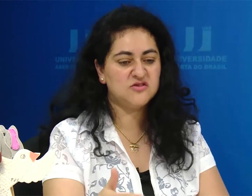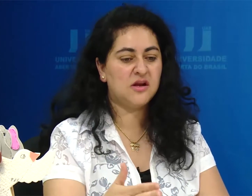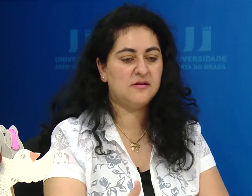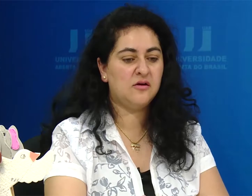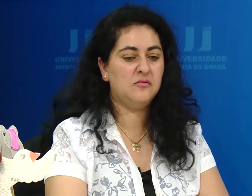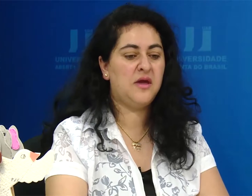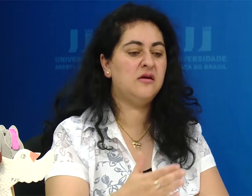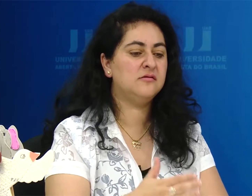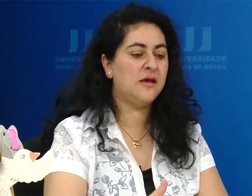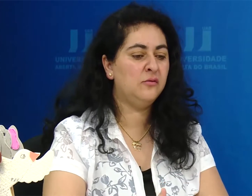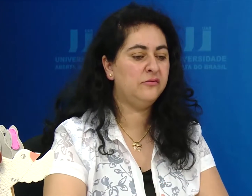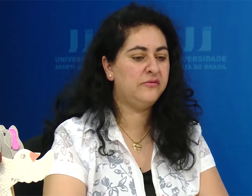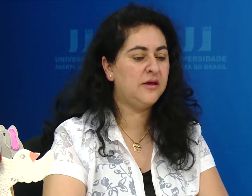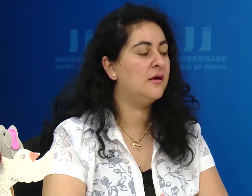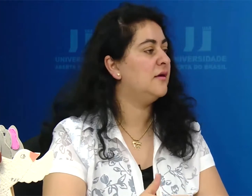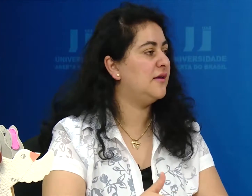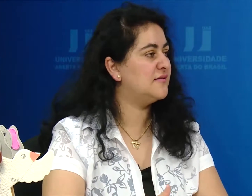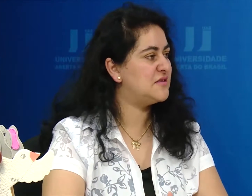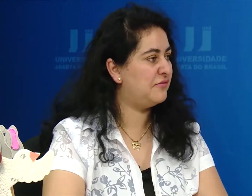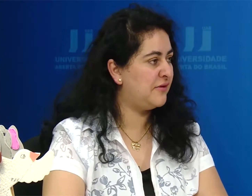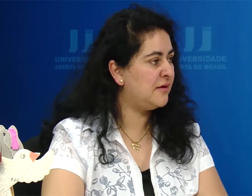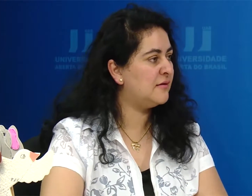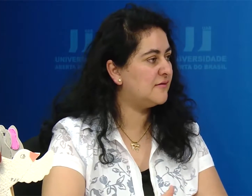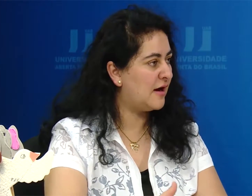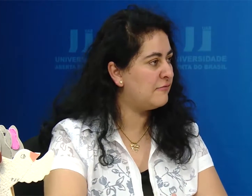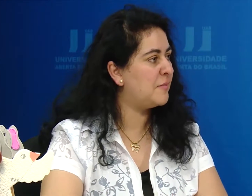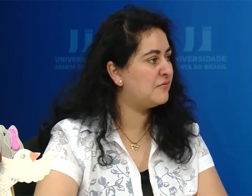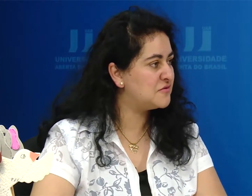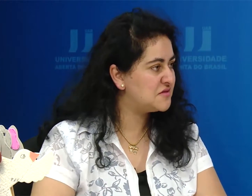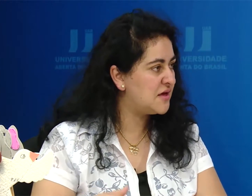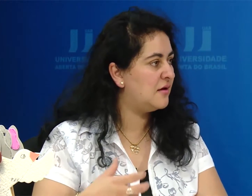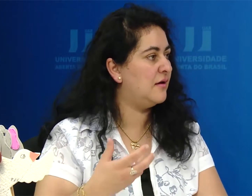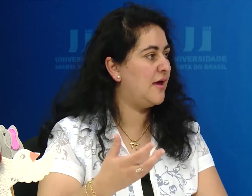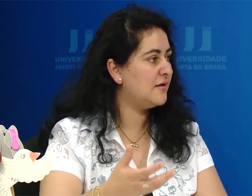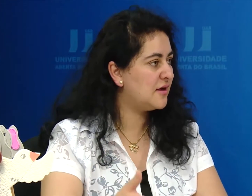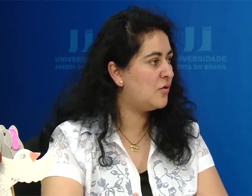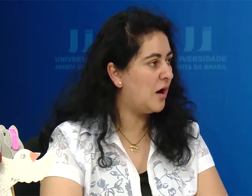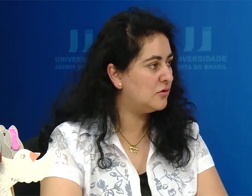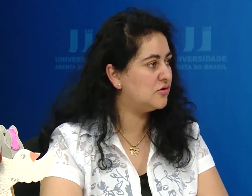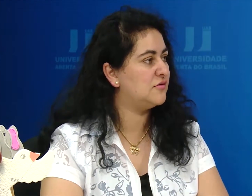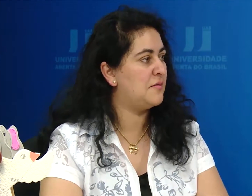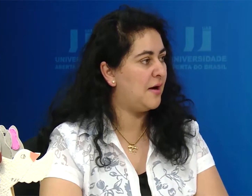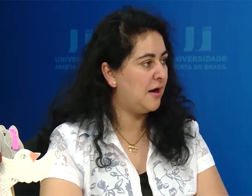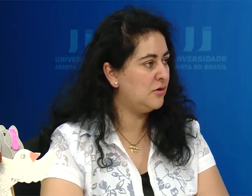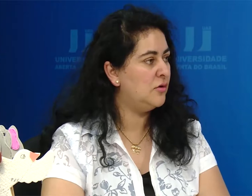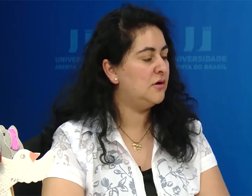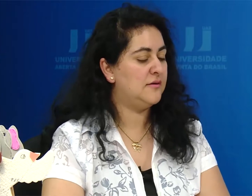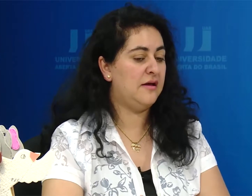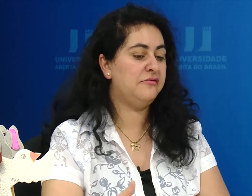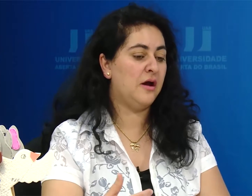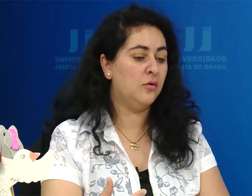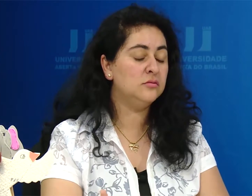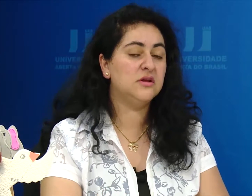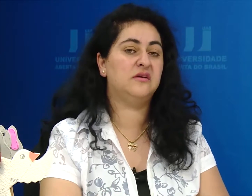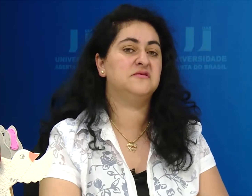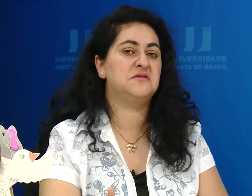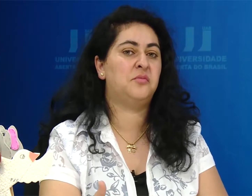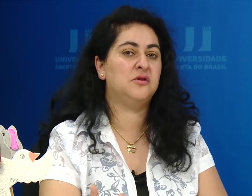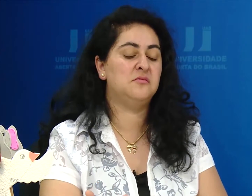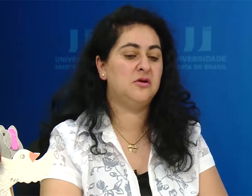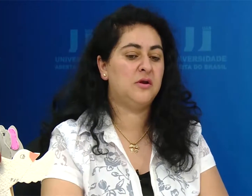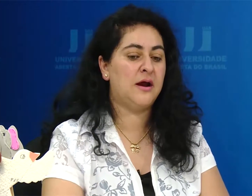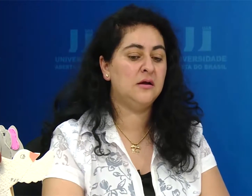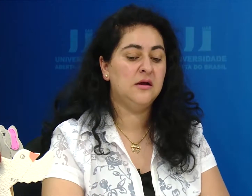tem um início, ela tem um meio e tem um fim. E esse fim serve para você readequar o teu trabalho, né? Ver aonde que